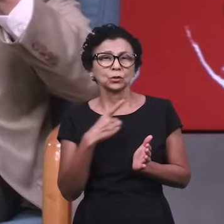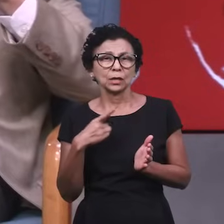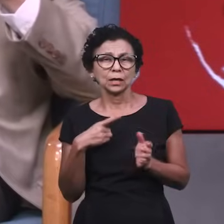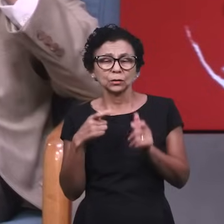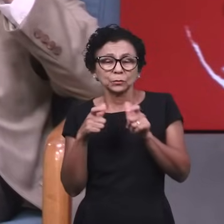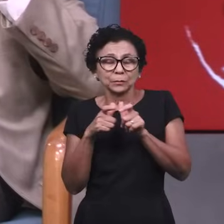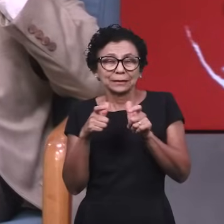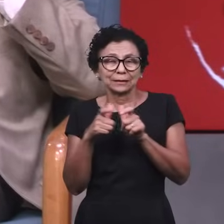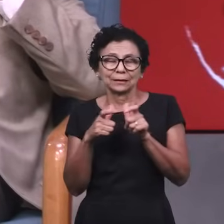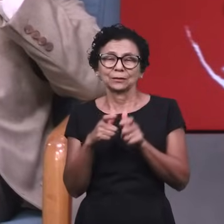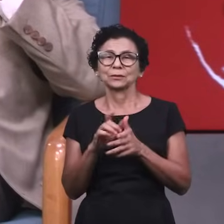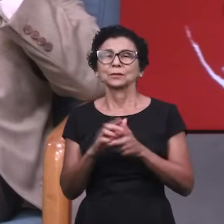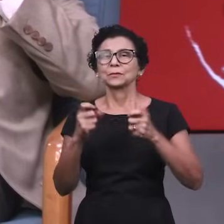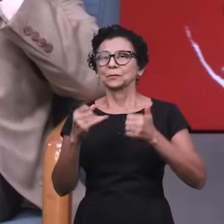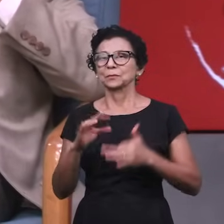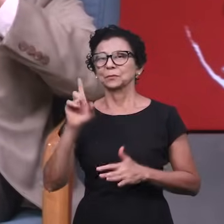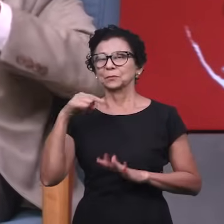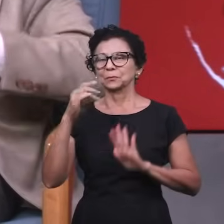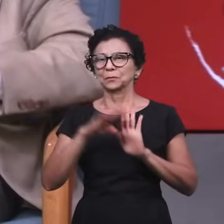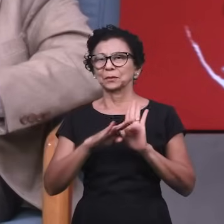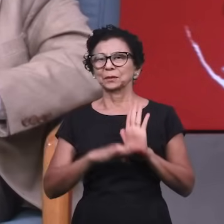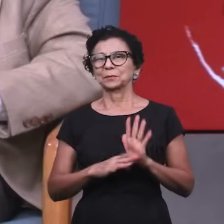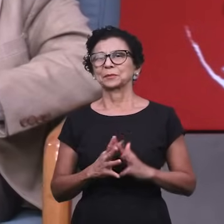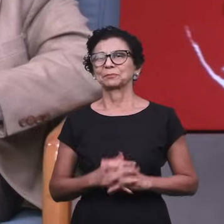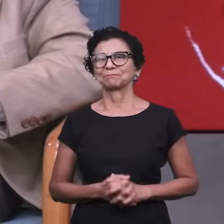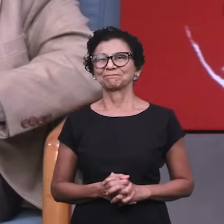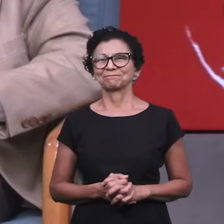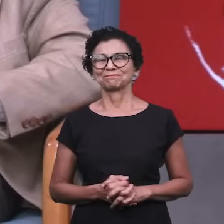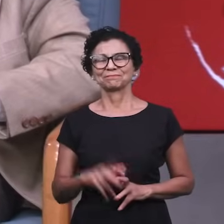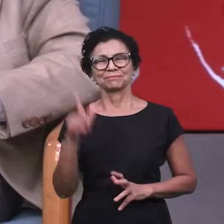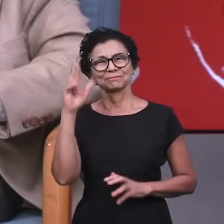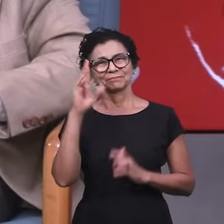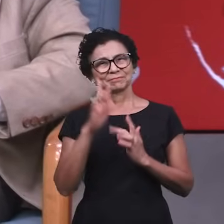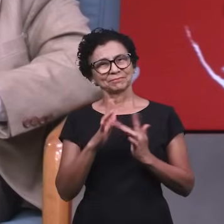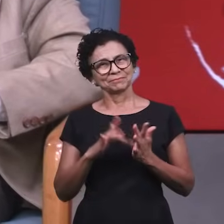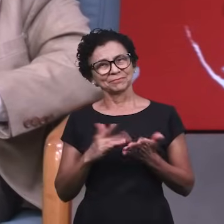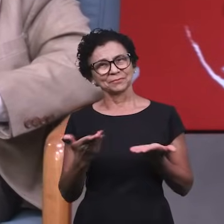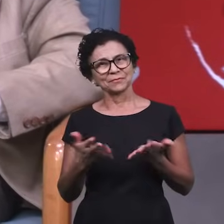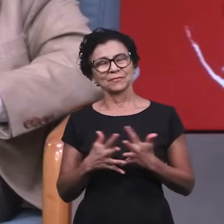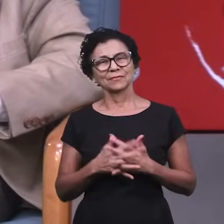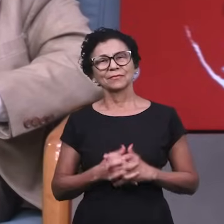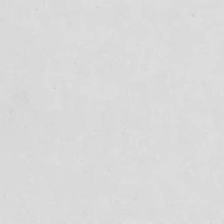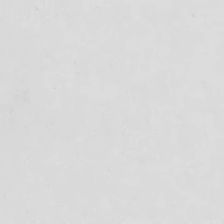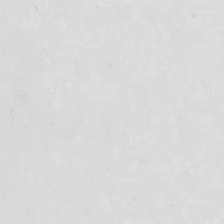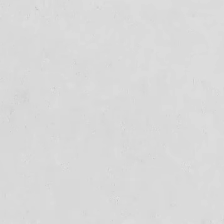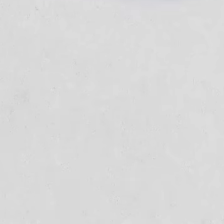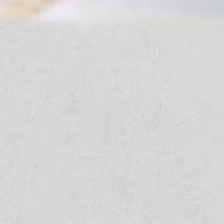falar sobre os diáconos no nosso próximo programa. A paz do Senhor a todos.